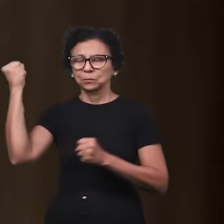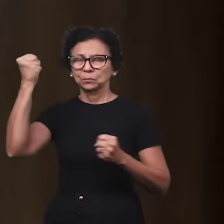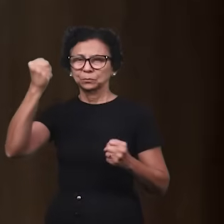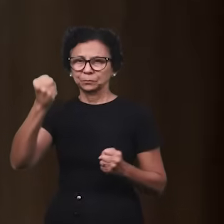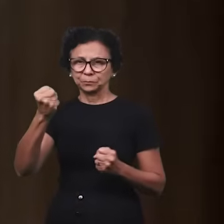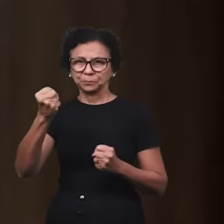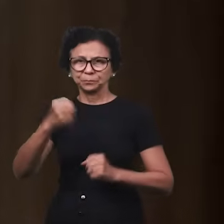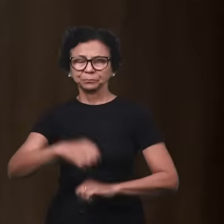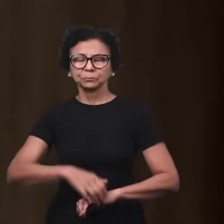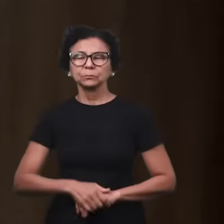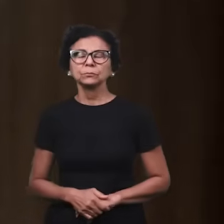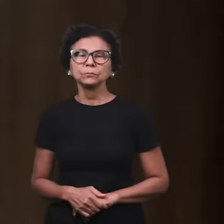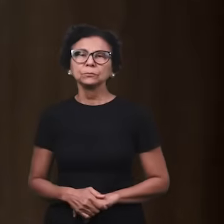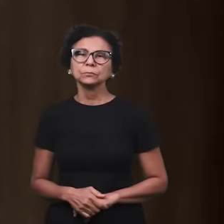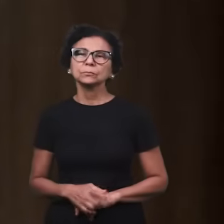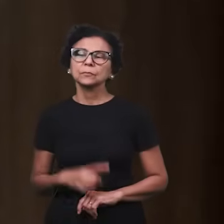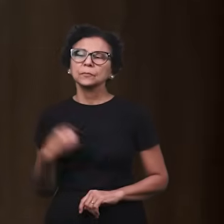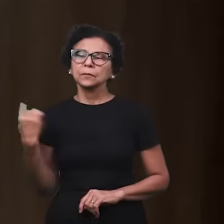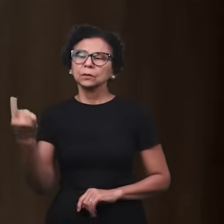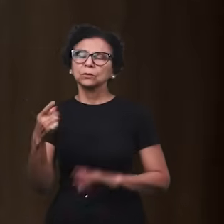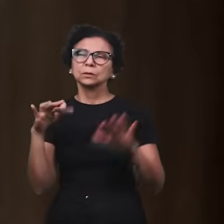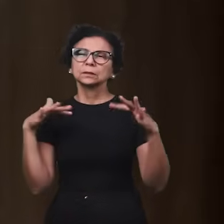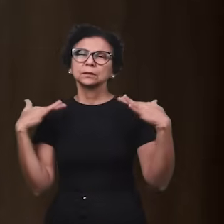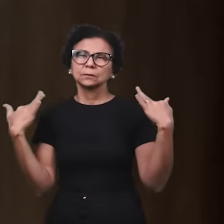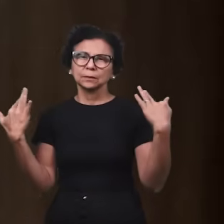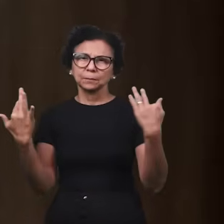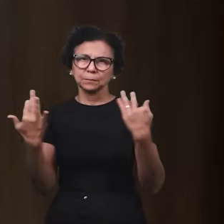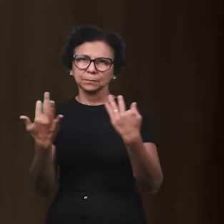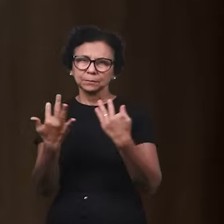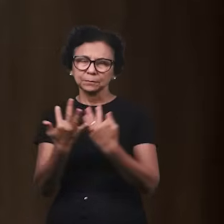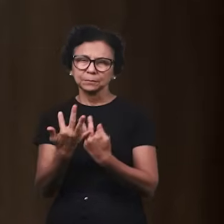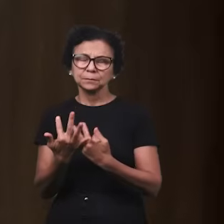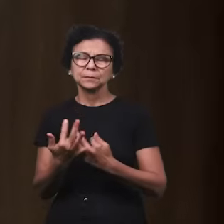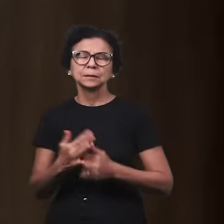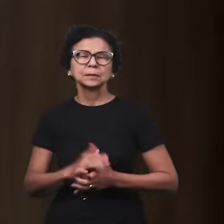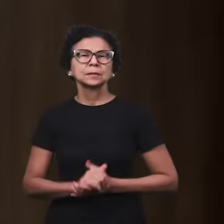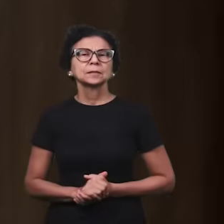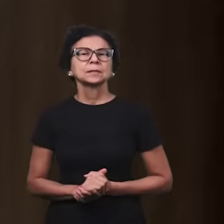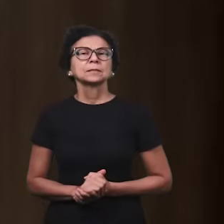nossas famílias possam fazer parte de igrejas que estão